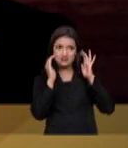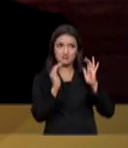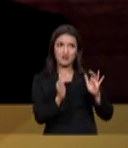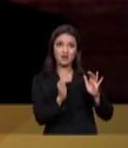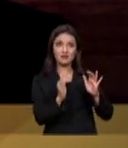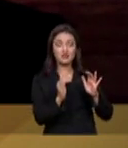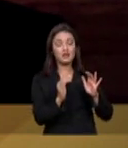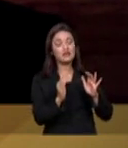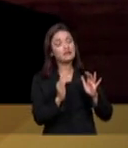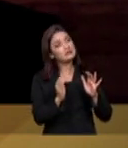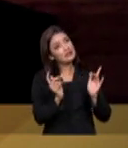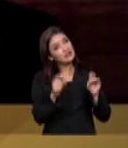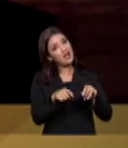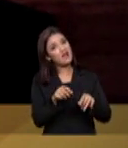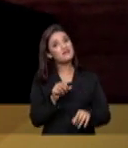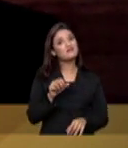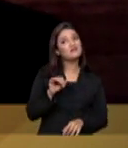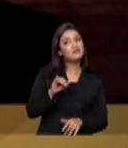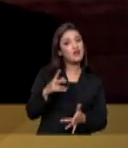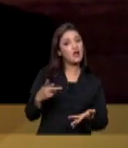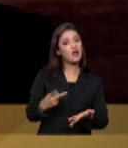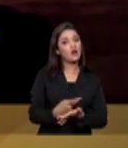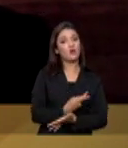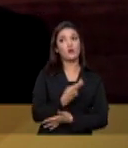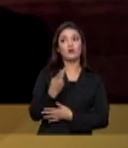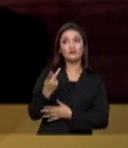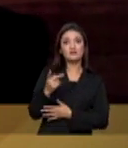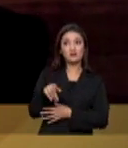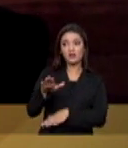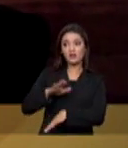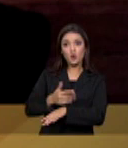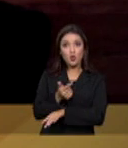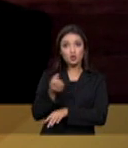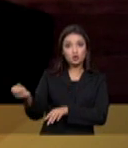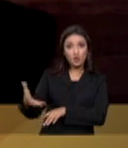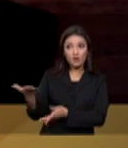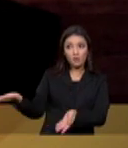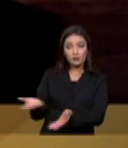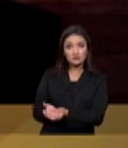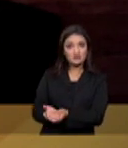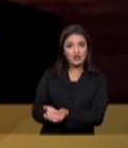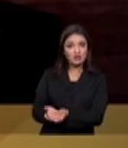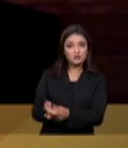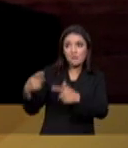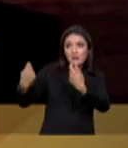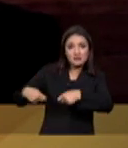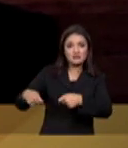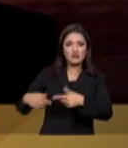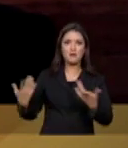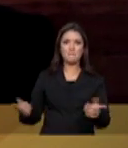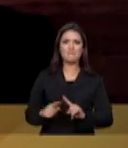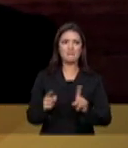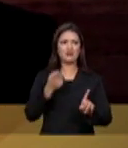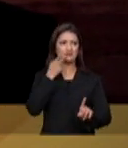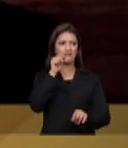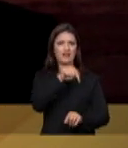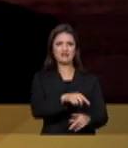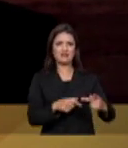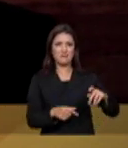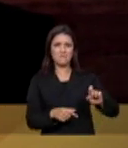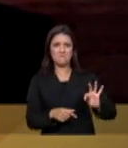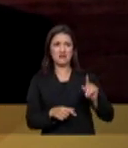ser situações assim recomendei quer dizer que raposa Serra do Sol